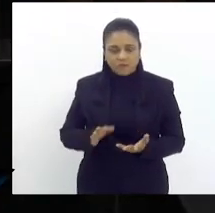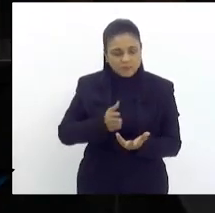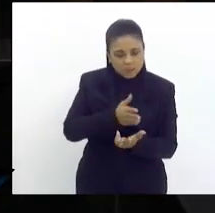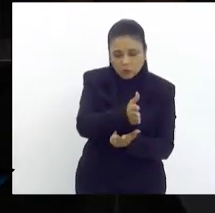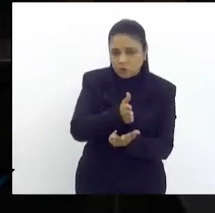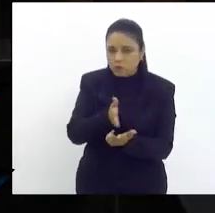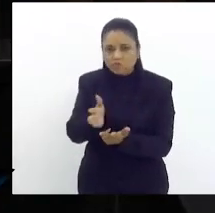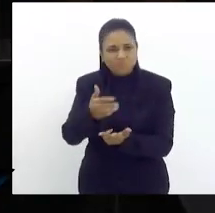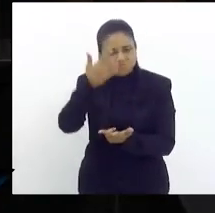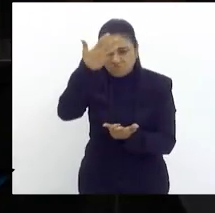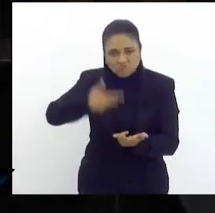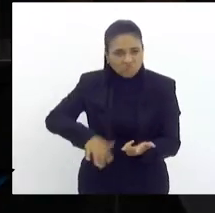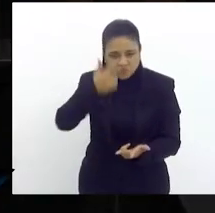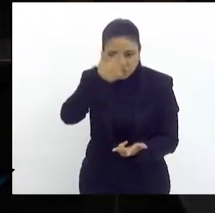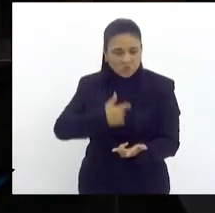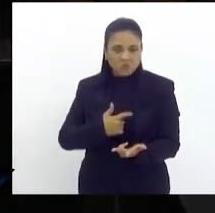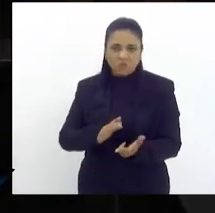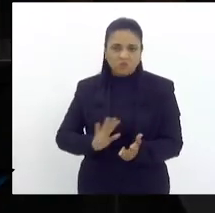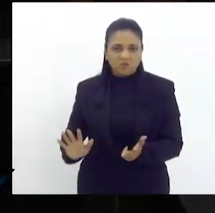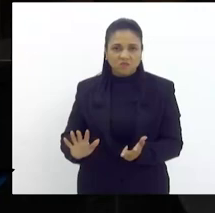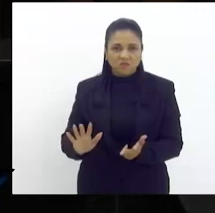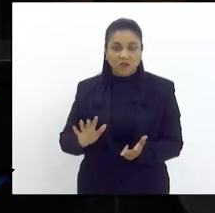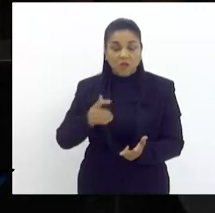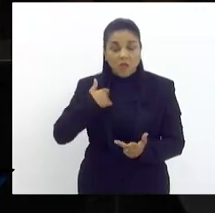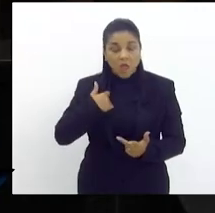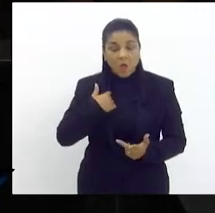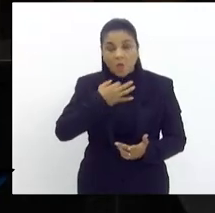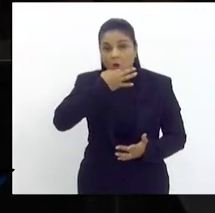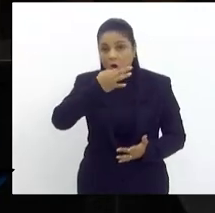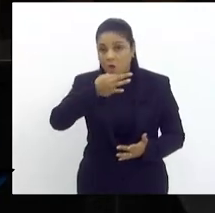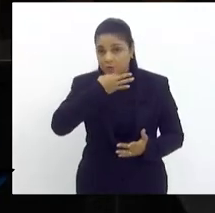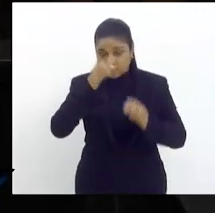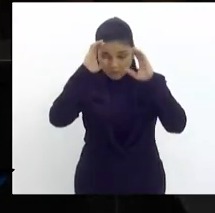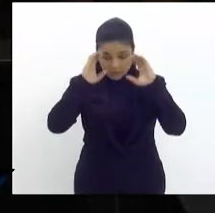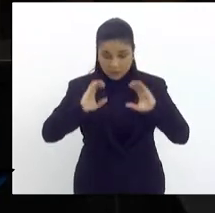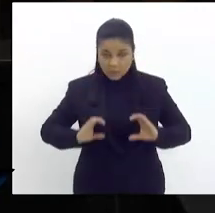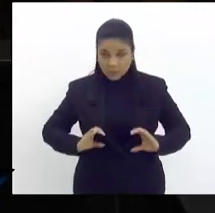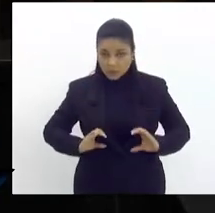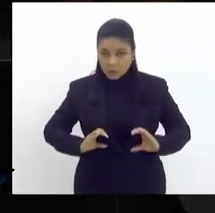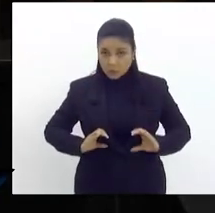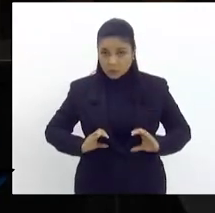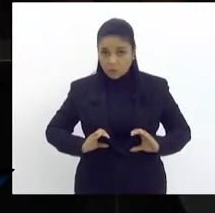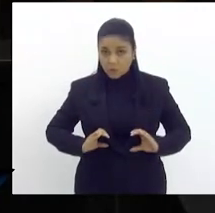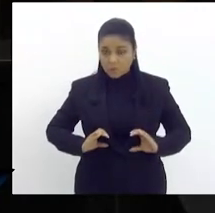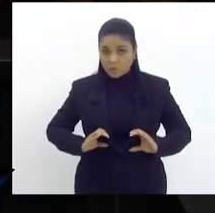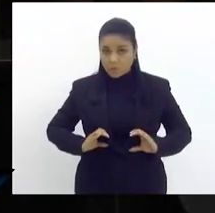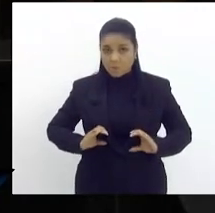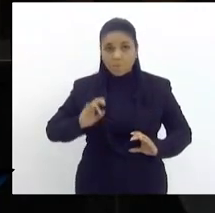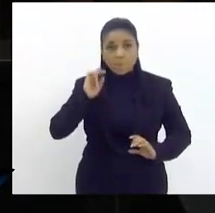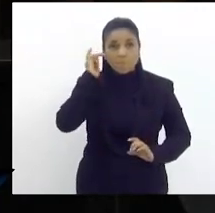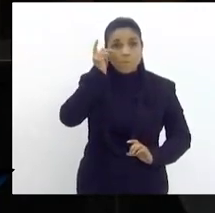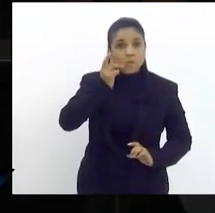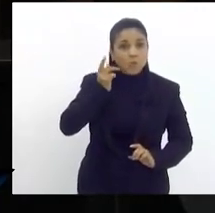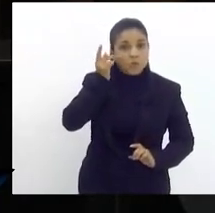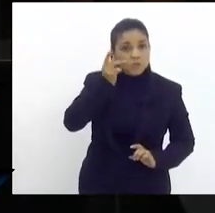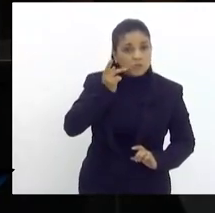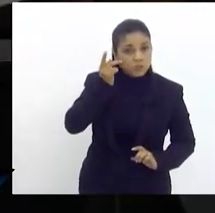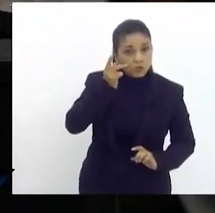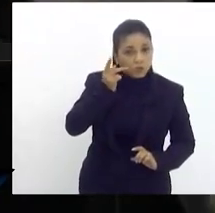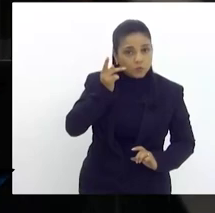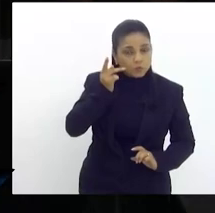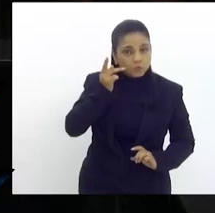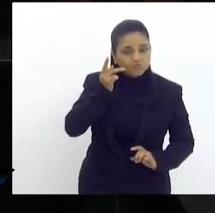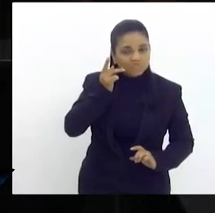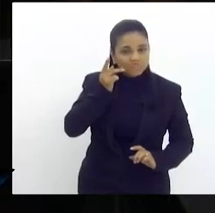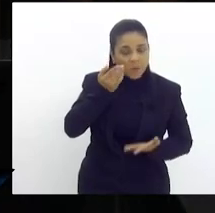e acho que o cidadão o político que perde o